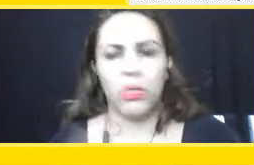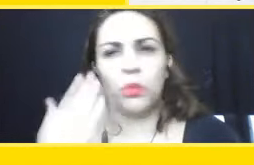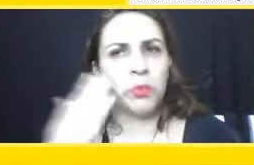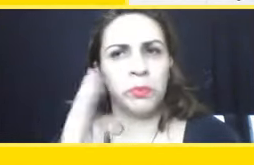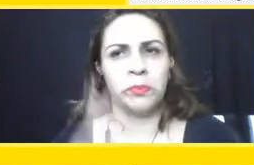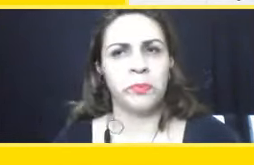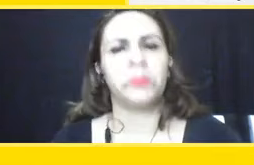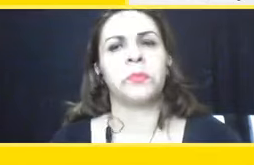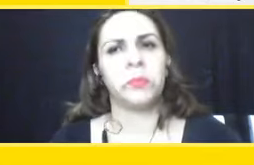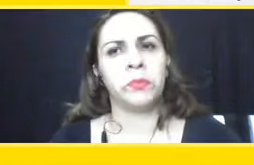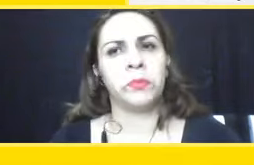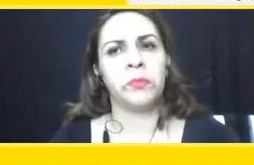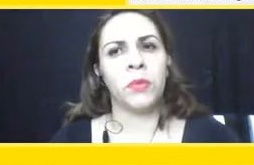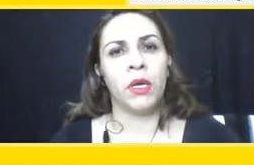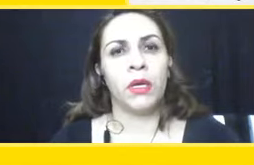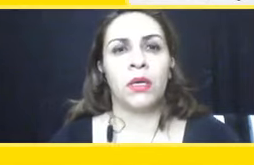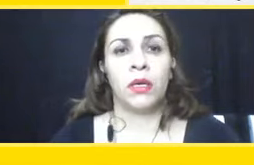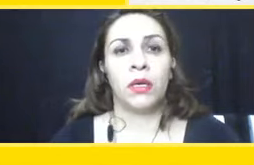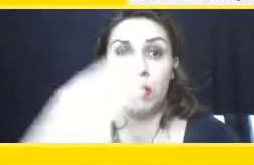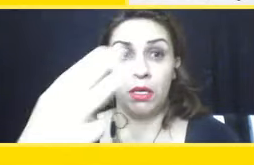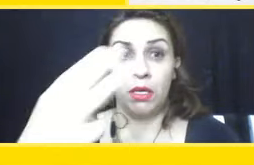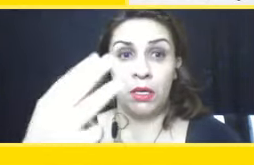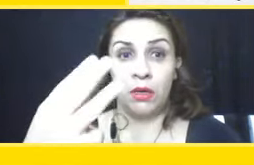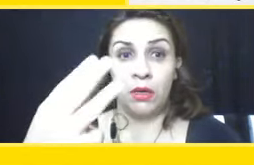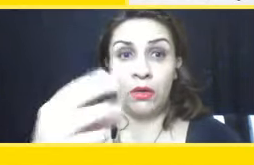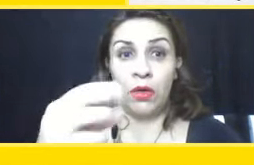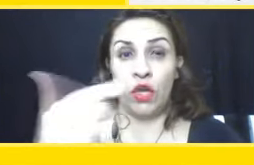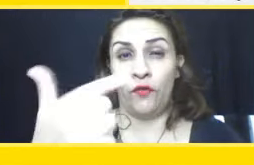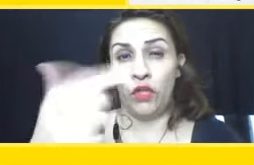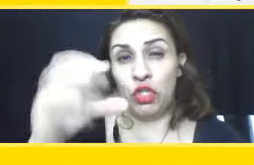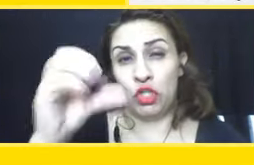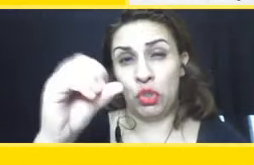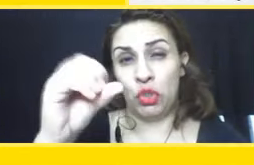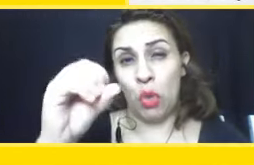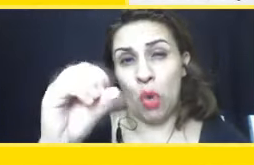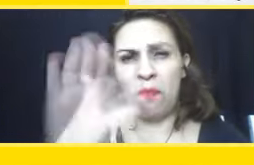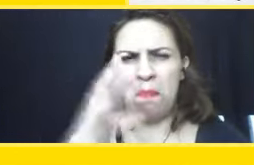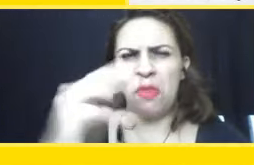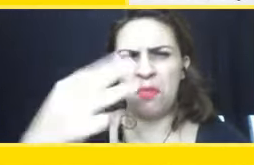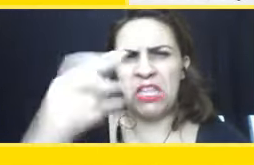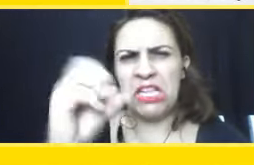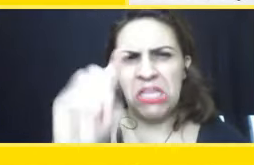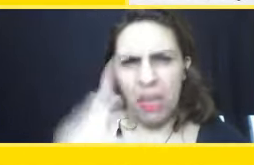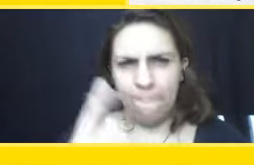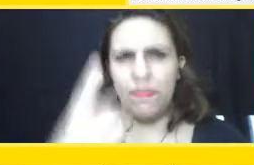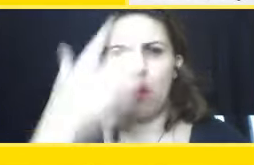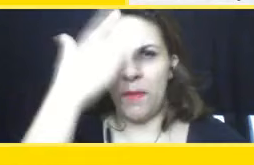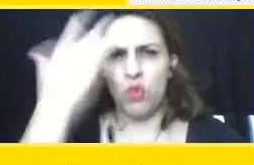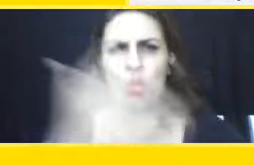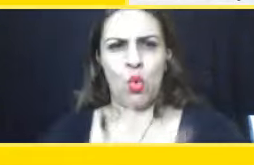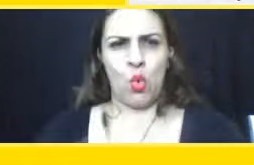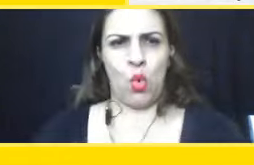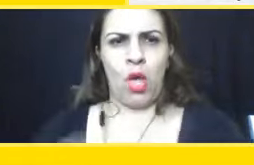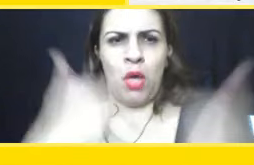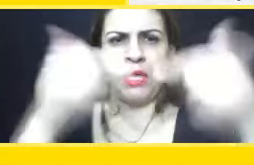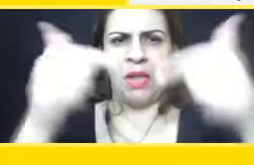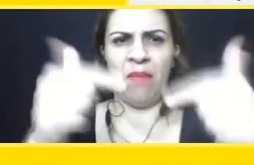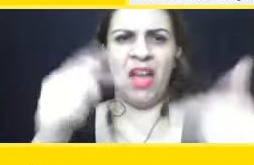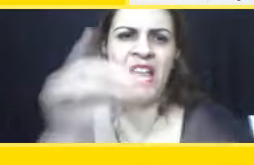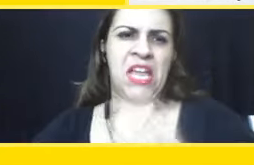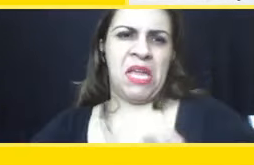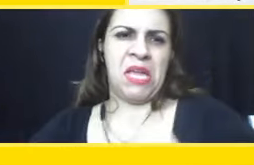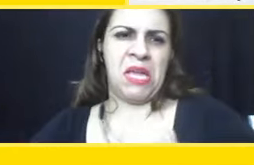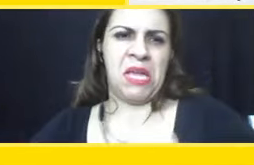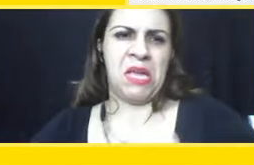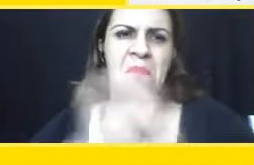Quase 30, dá 29 mil e pouco, quase 30 mil servidores, né? até o salário mínimo. Então, eles não pagam,